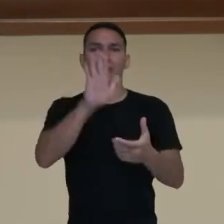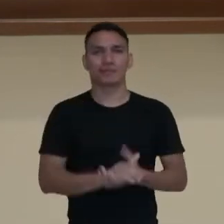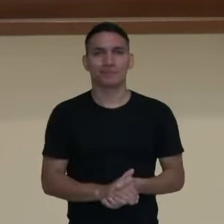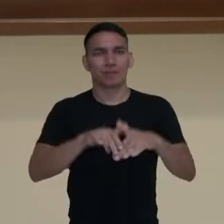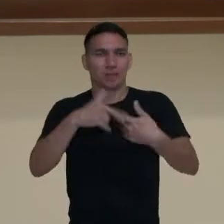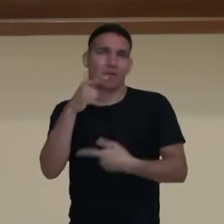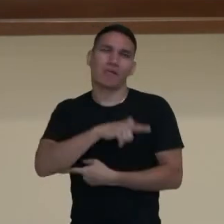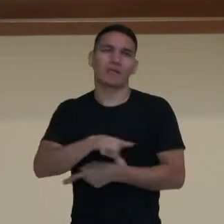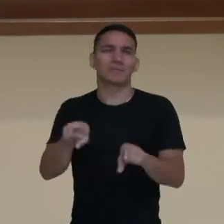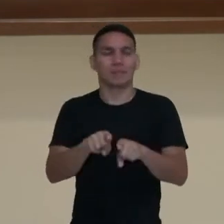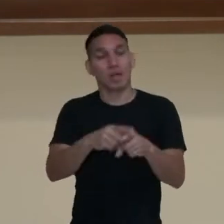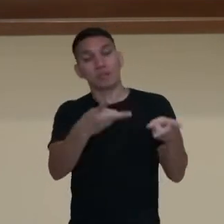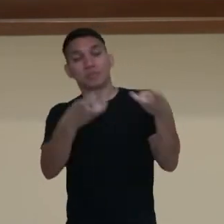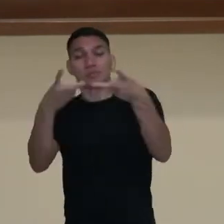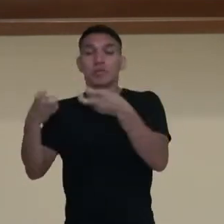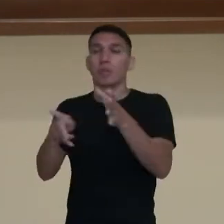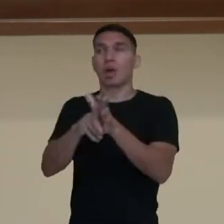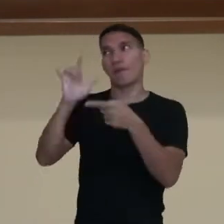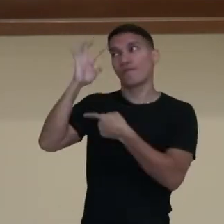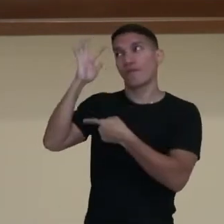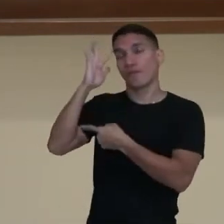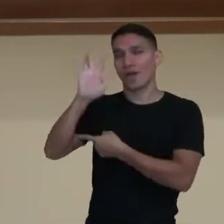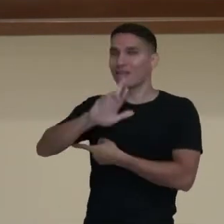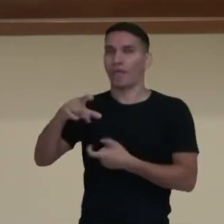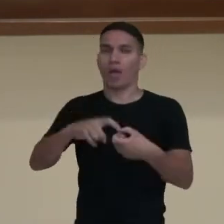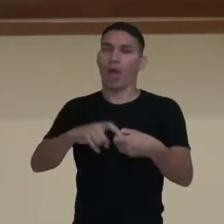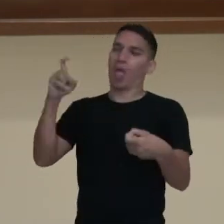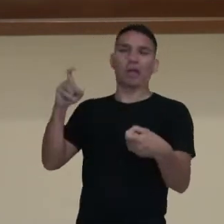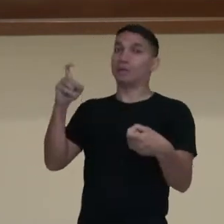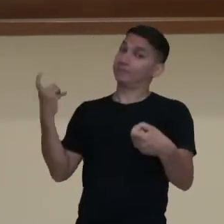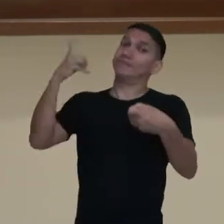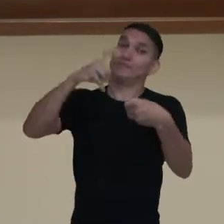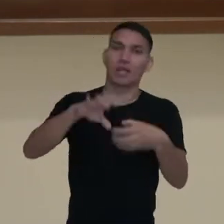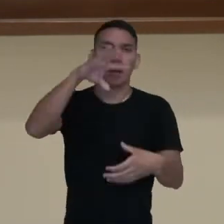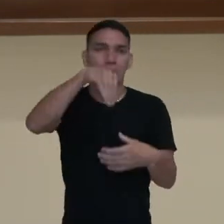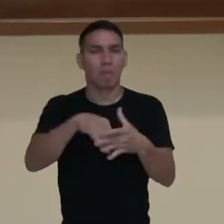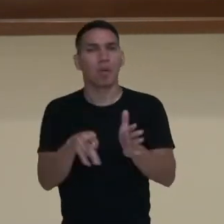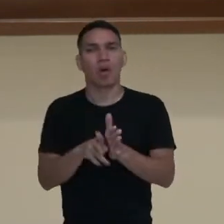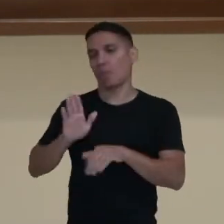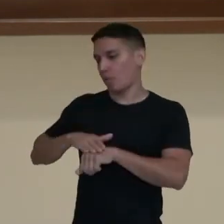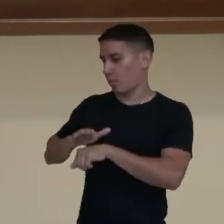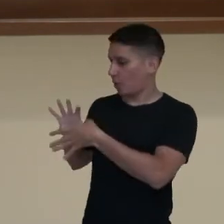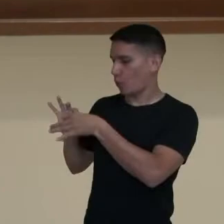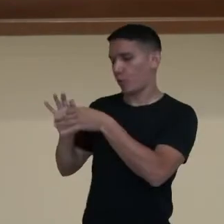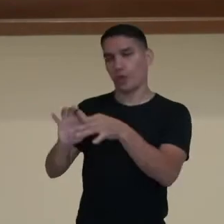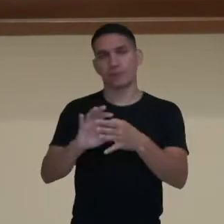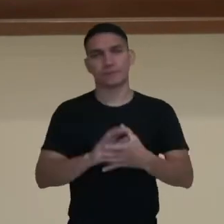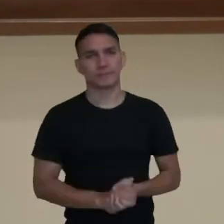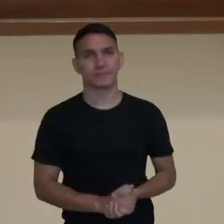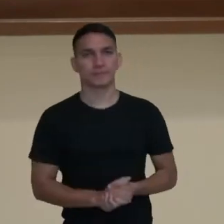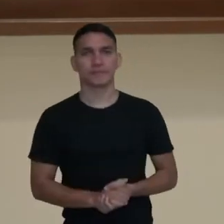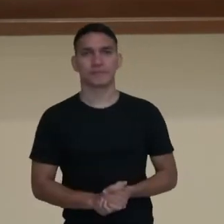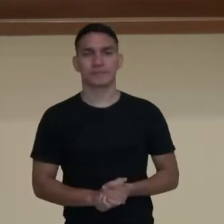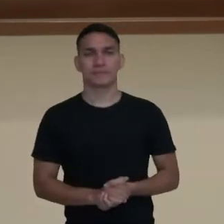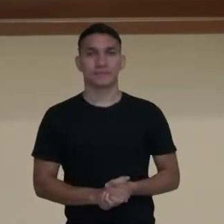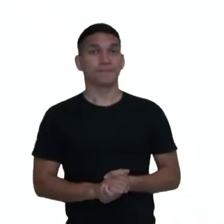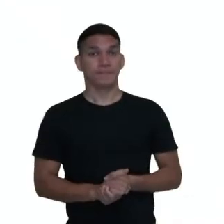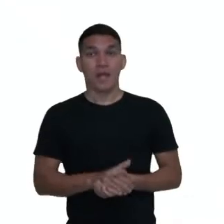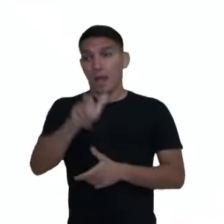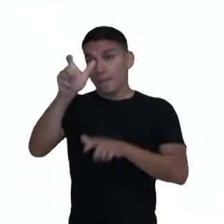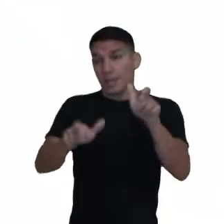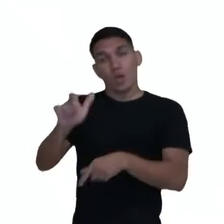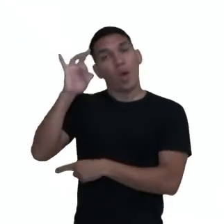que a filosofia não estava alheia a isso, Ela estava inserida nesse momento medieval. Os